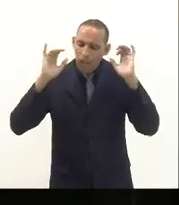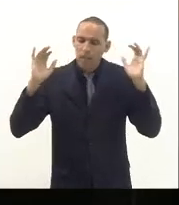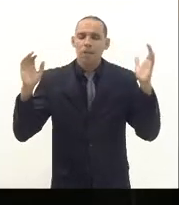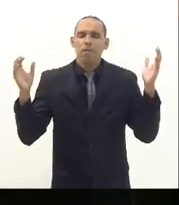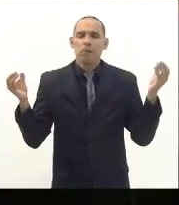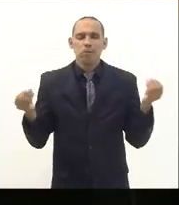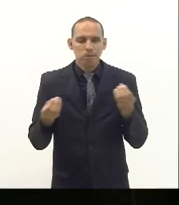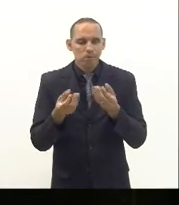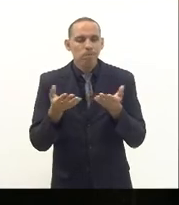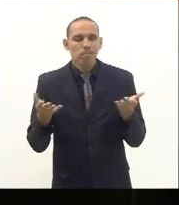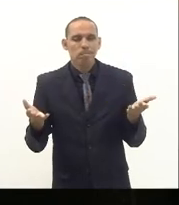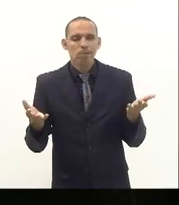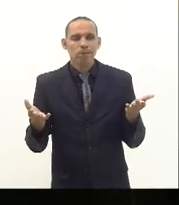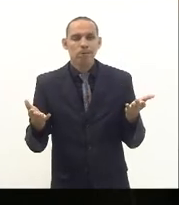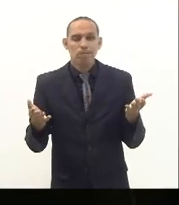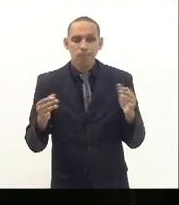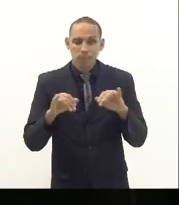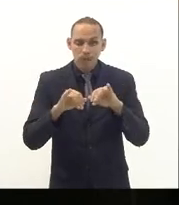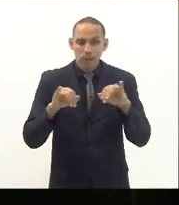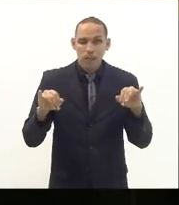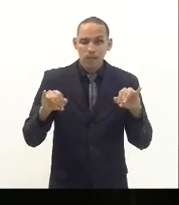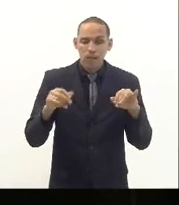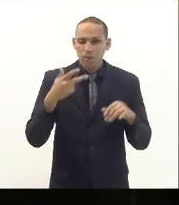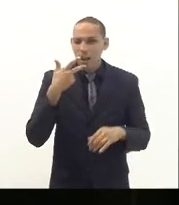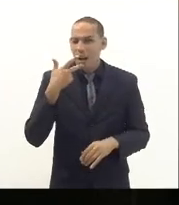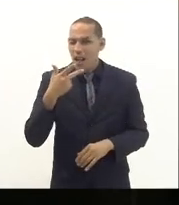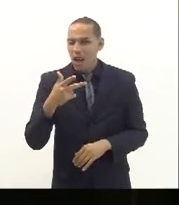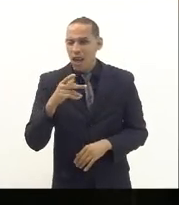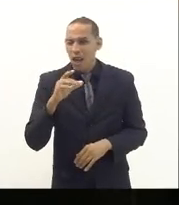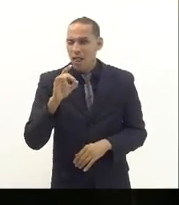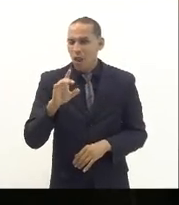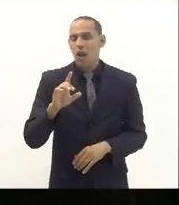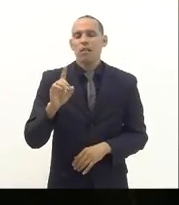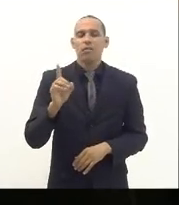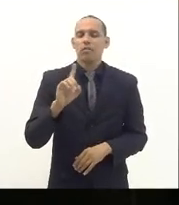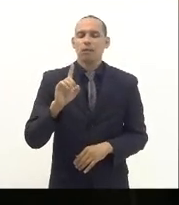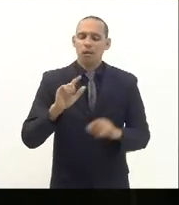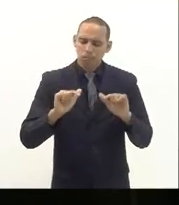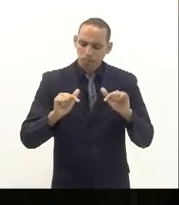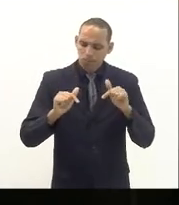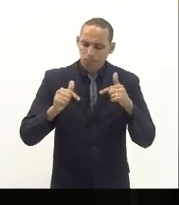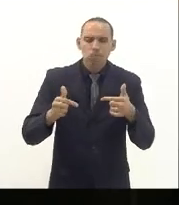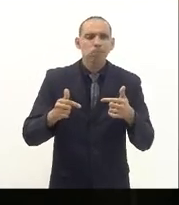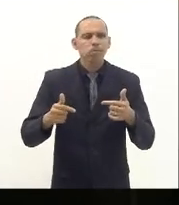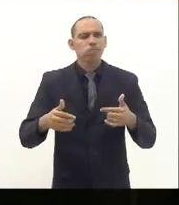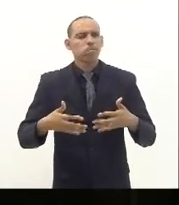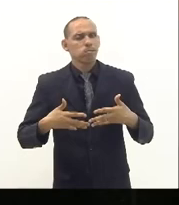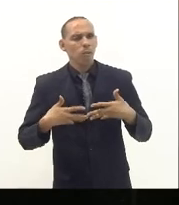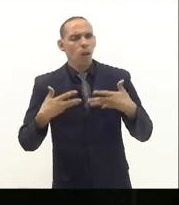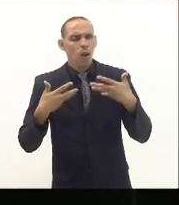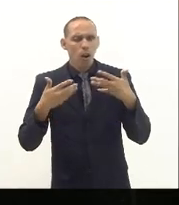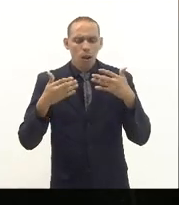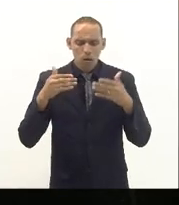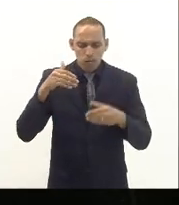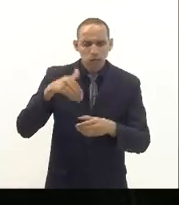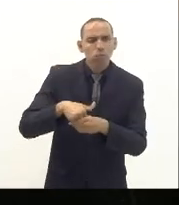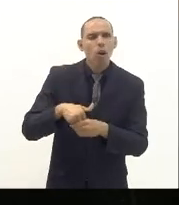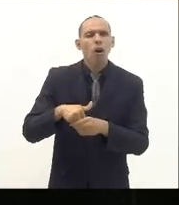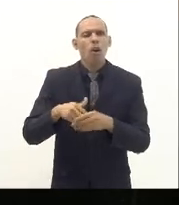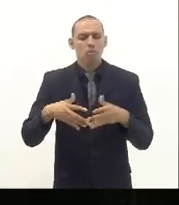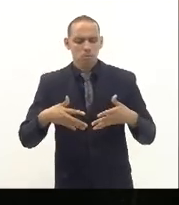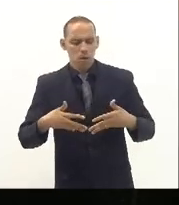e dizer que mais que falar e nas atitudes é Honrar nas votações